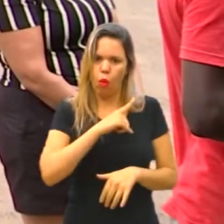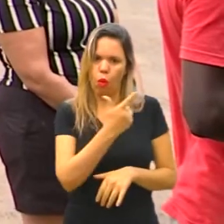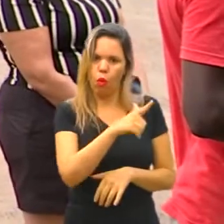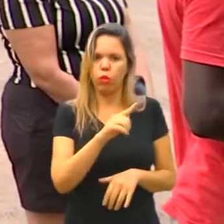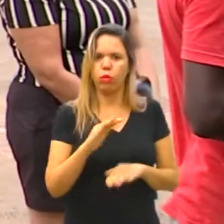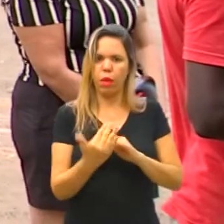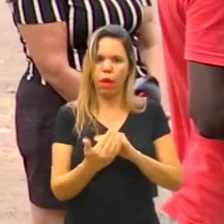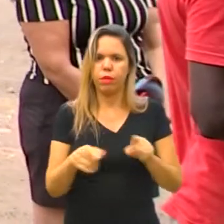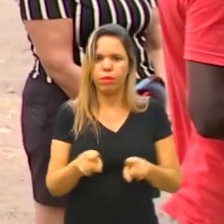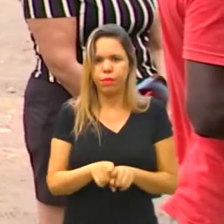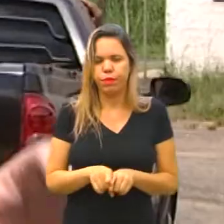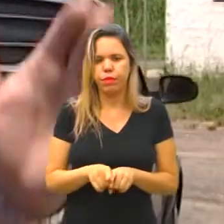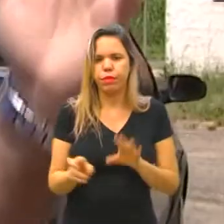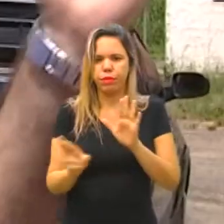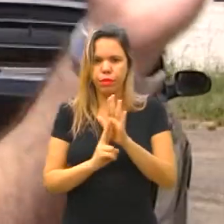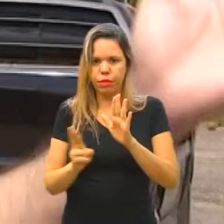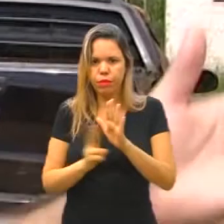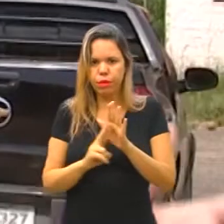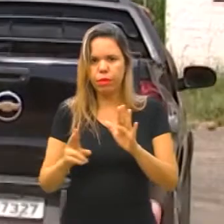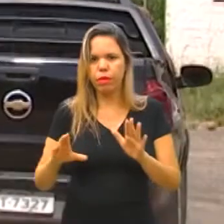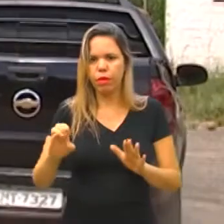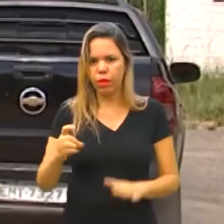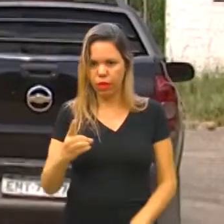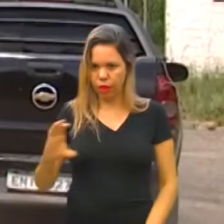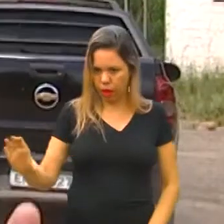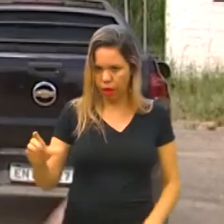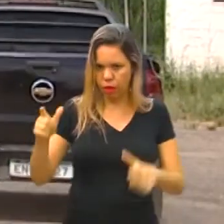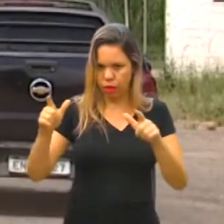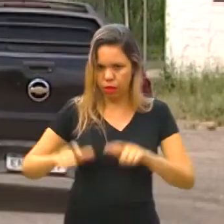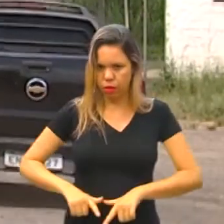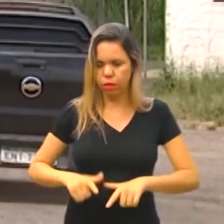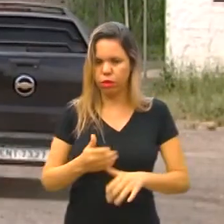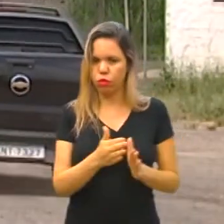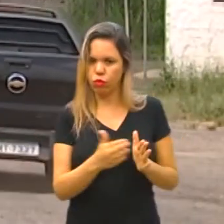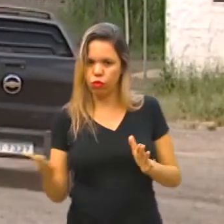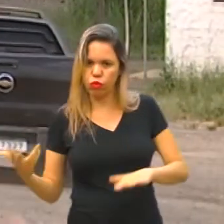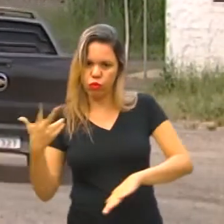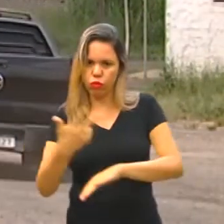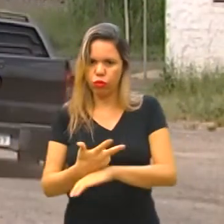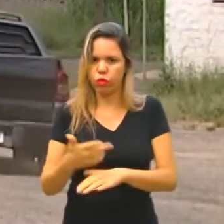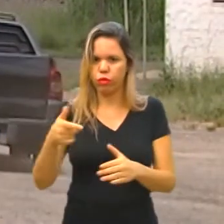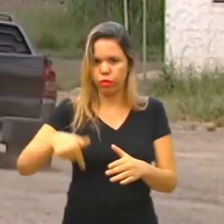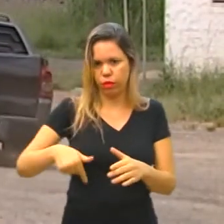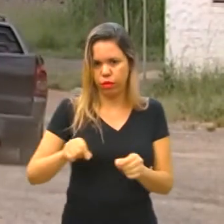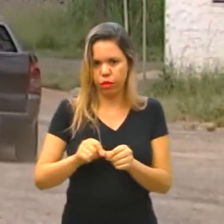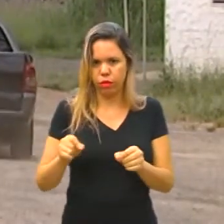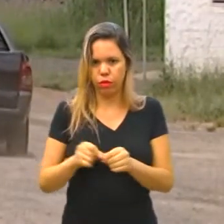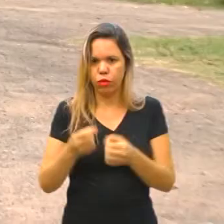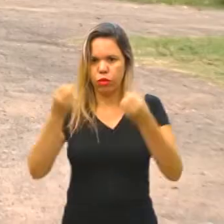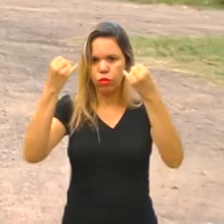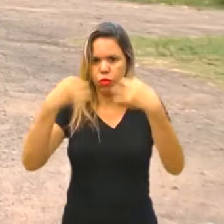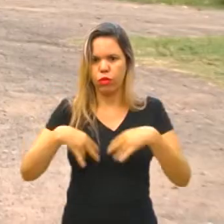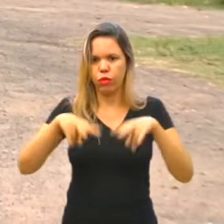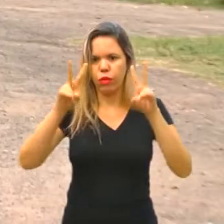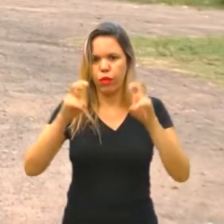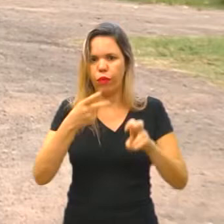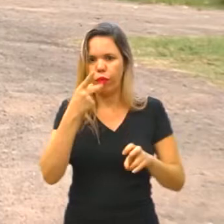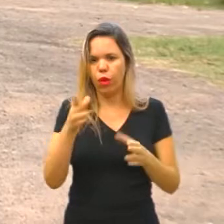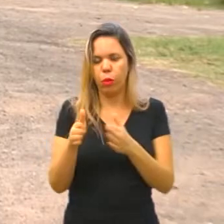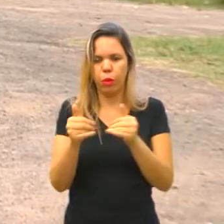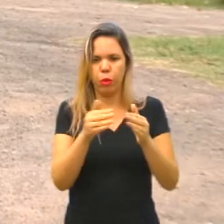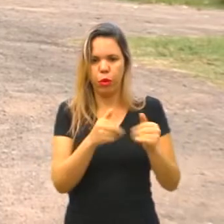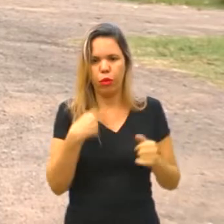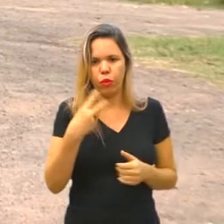vai ter para o São José. Um representante da INDEC esteve no local durante a gravação desta matéria e